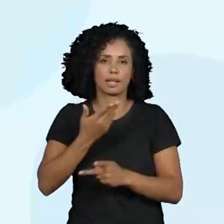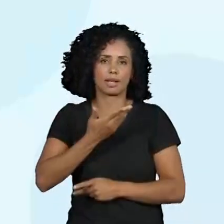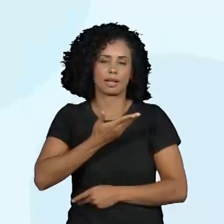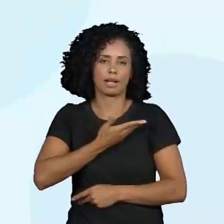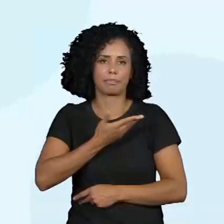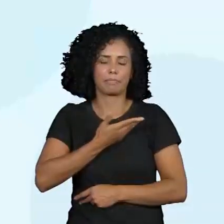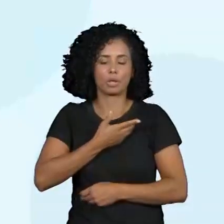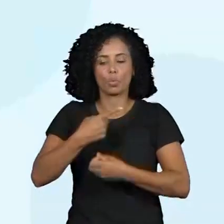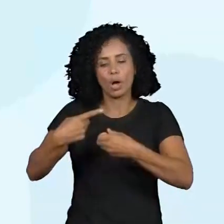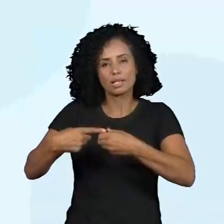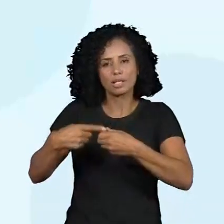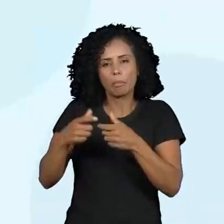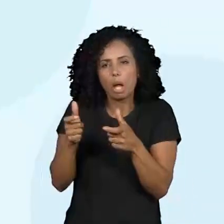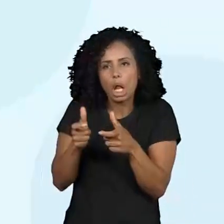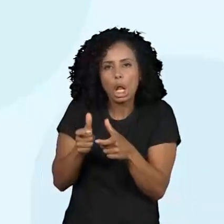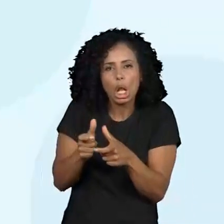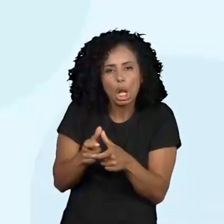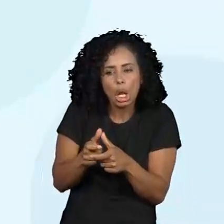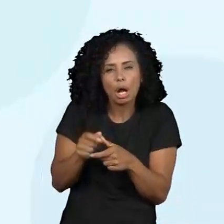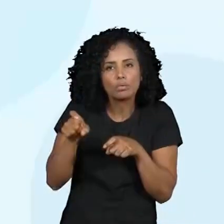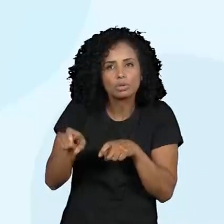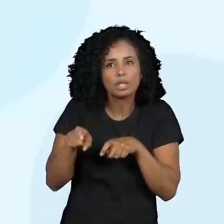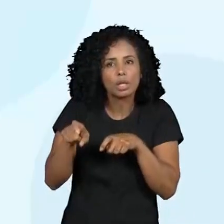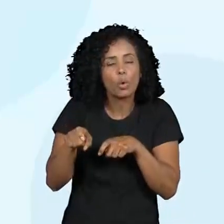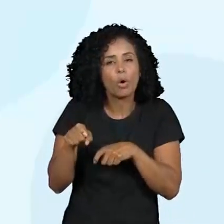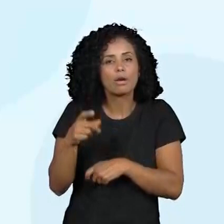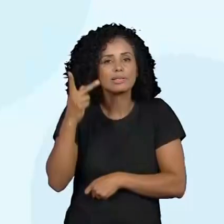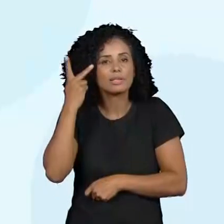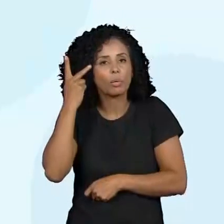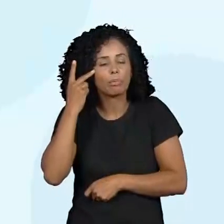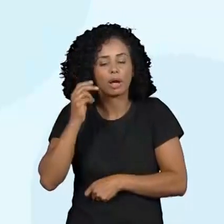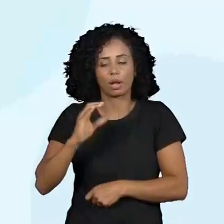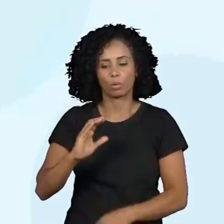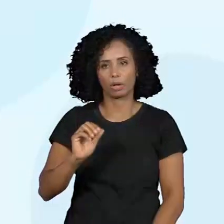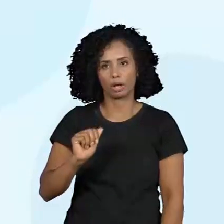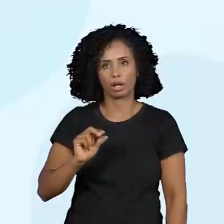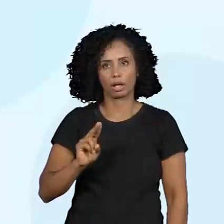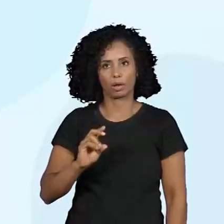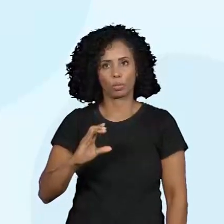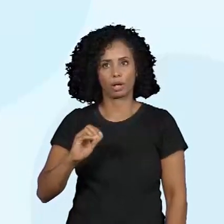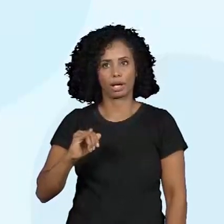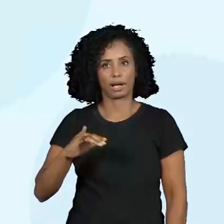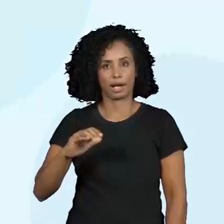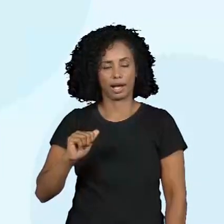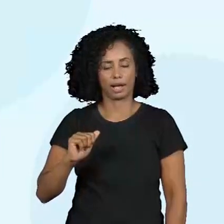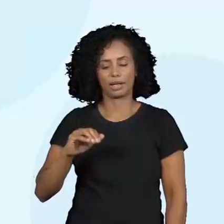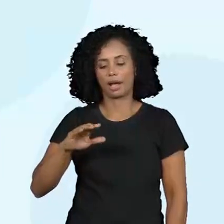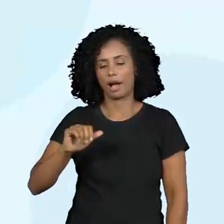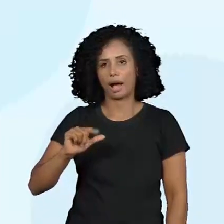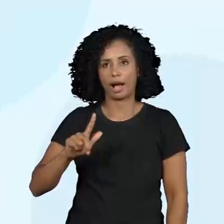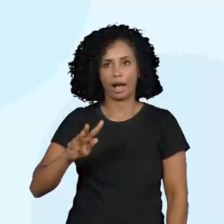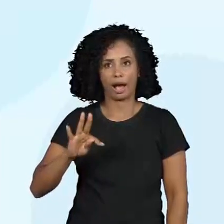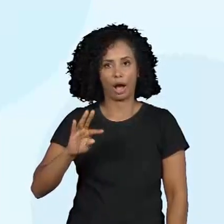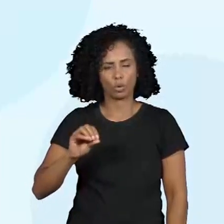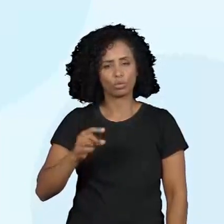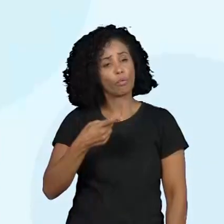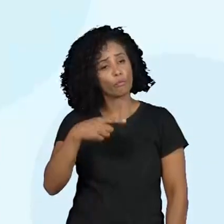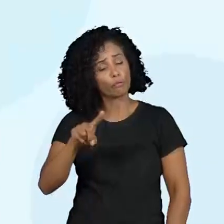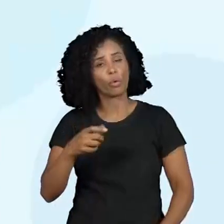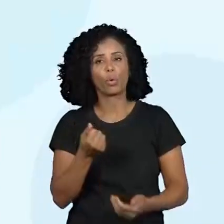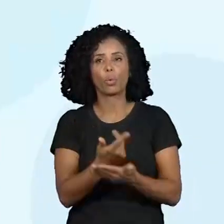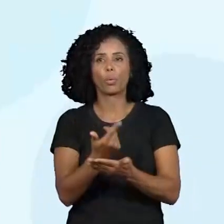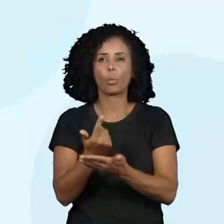cidadezinha do interior de São Paulo chamada Caucaia do Alto fui fazer compras